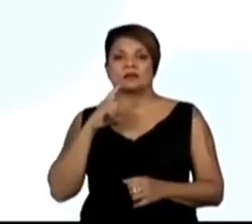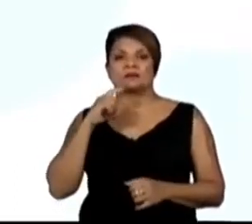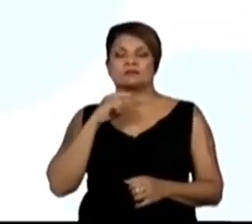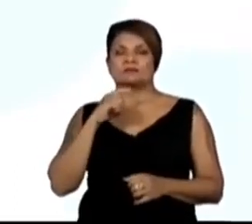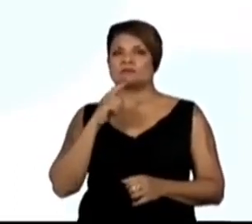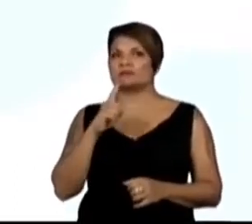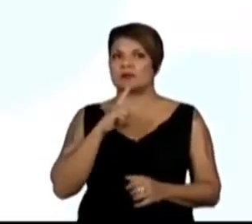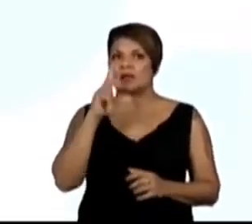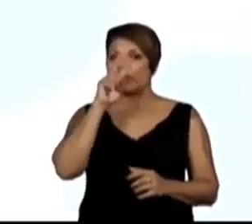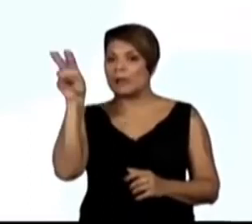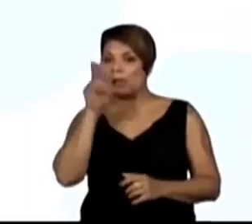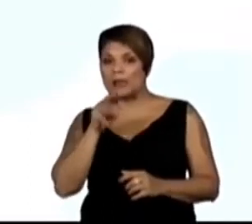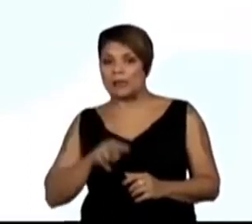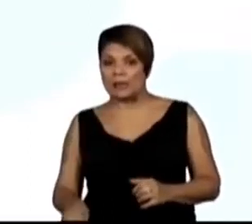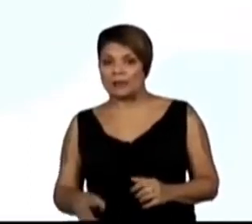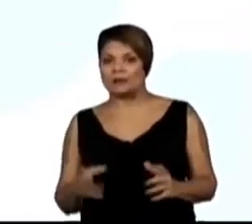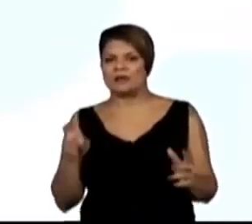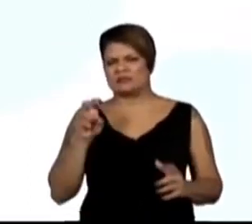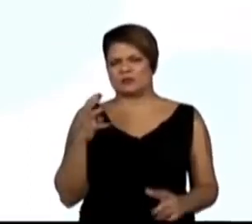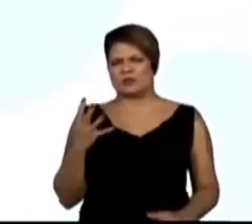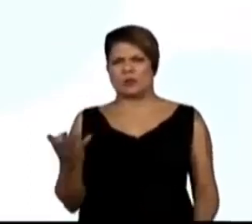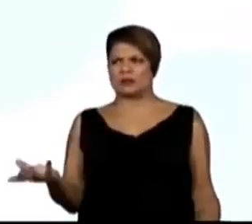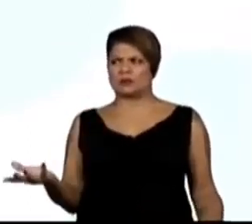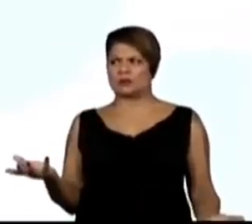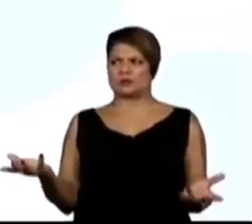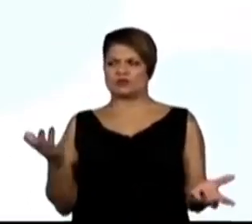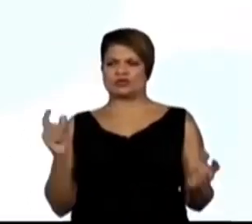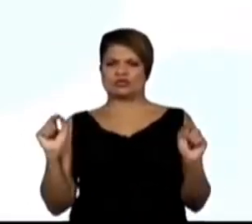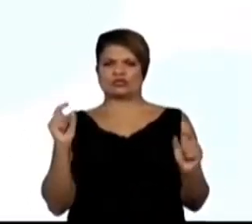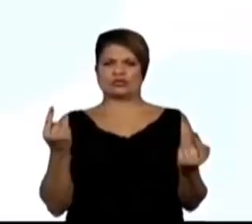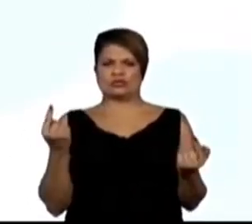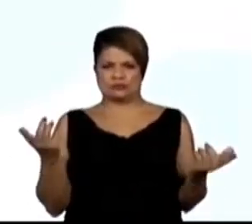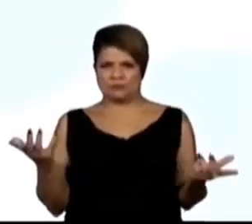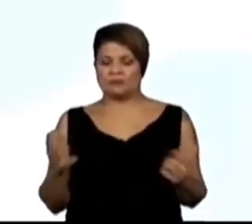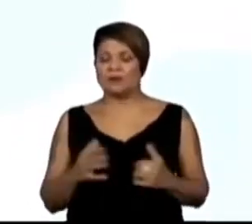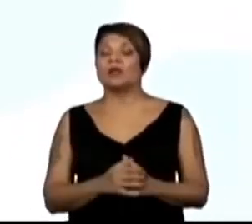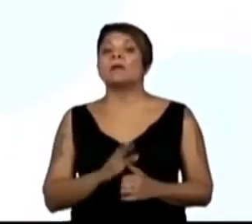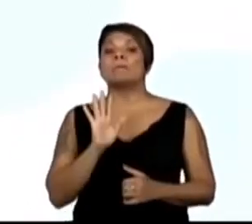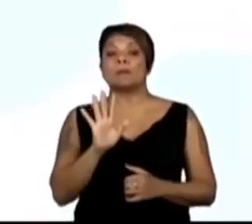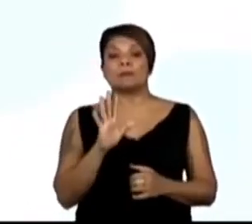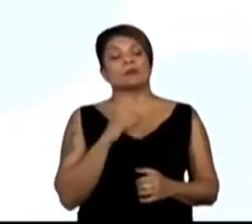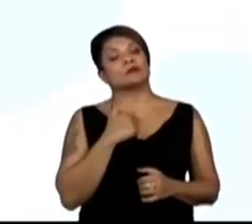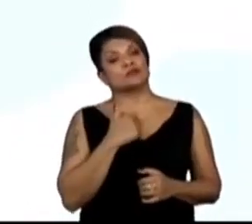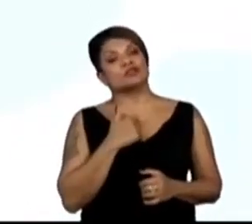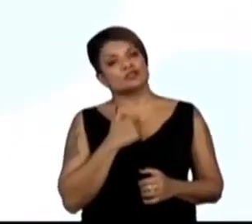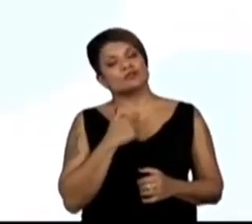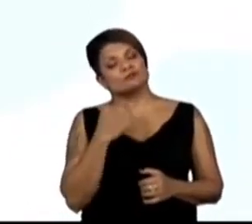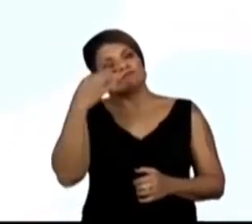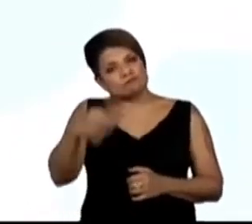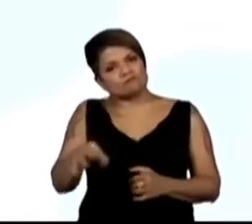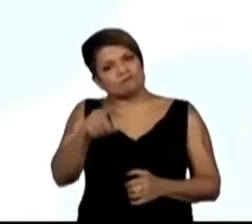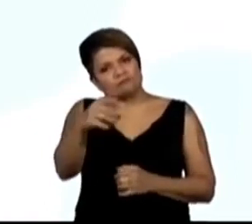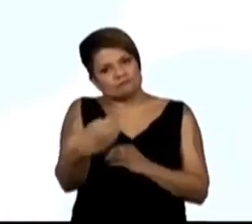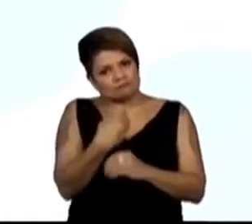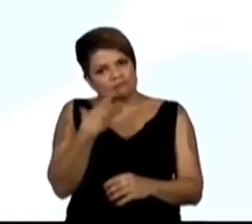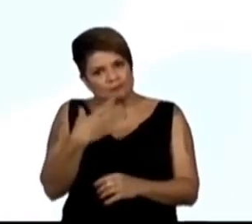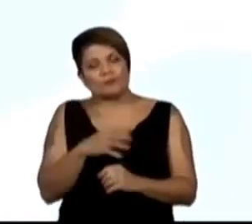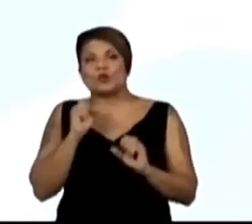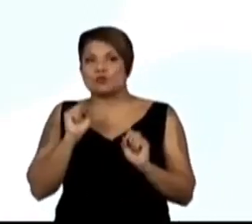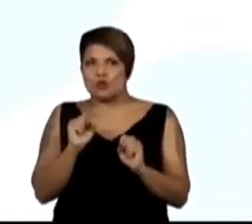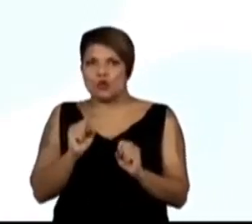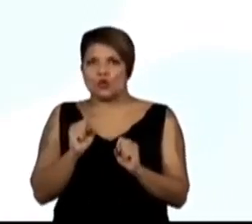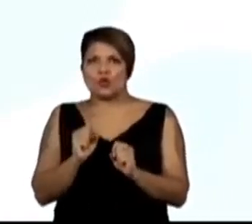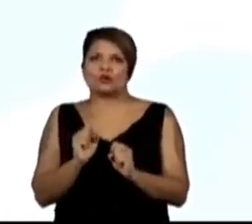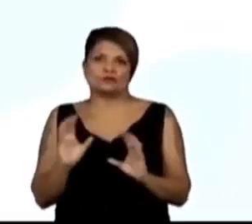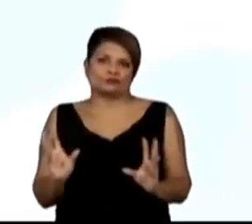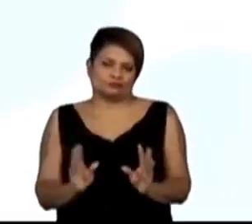acho que é... precisa entender. E aí a gente vai para a situação. Que aí vocês estão corretos quando diz para a professora que pode ser,